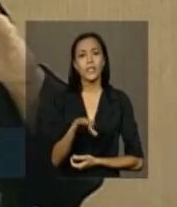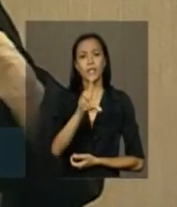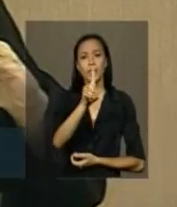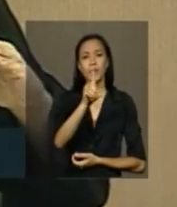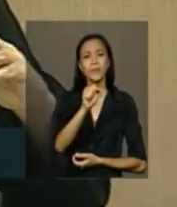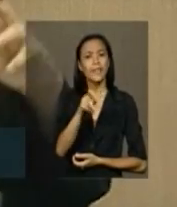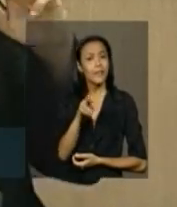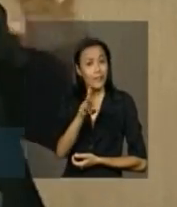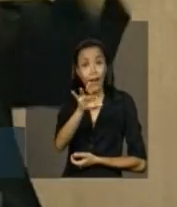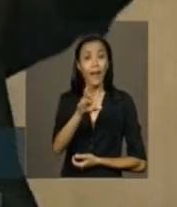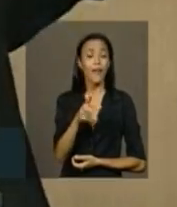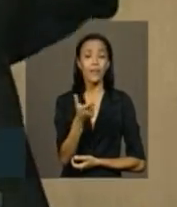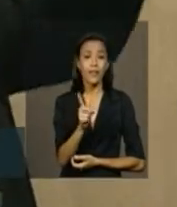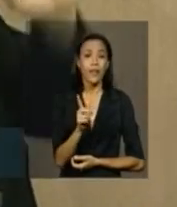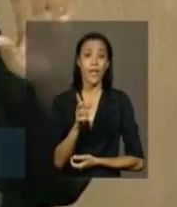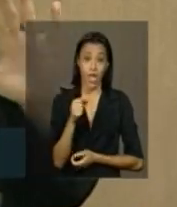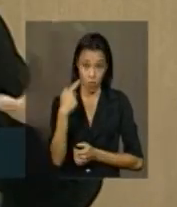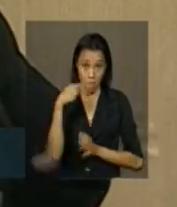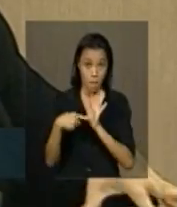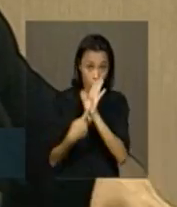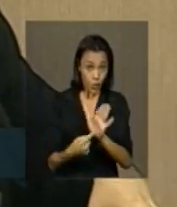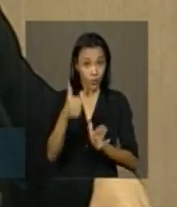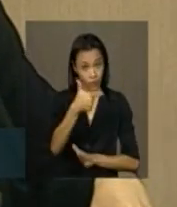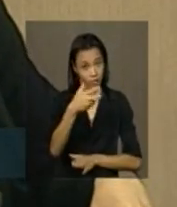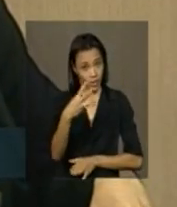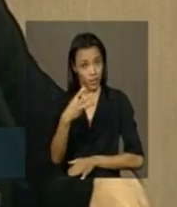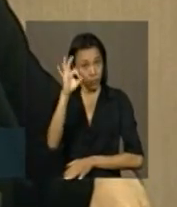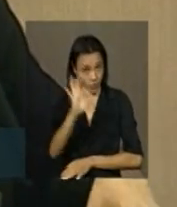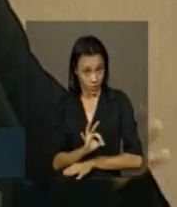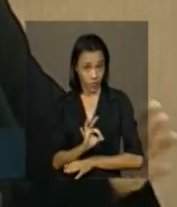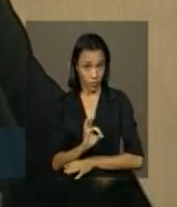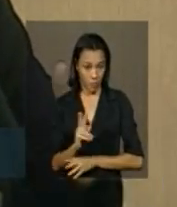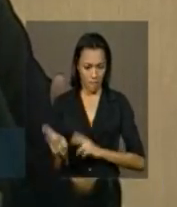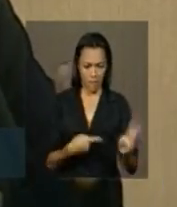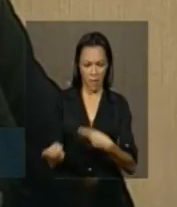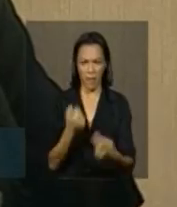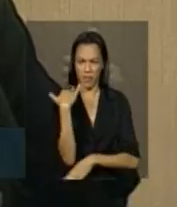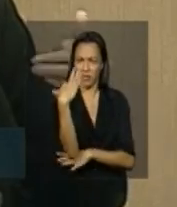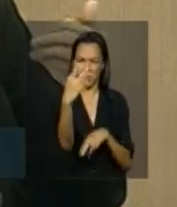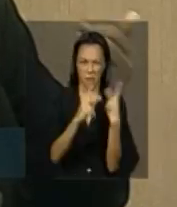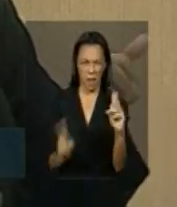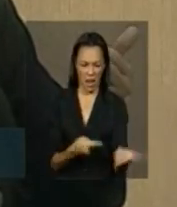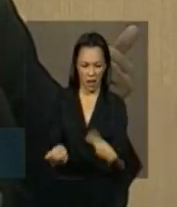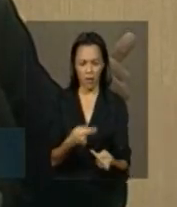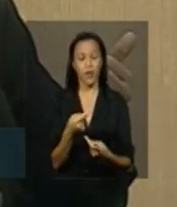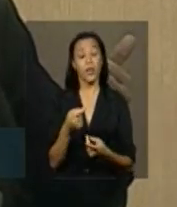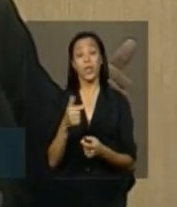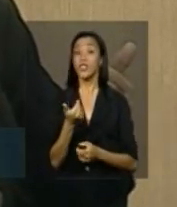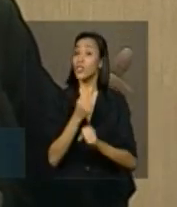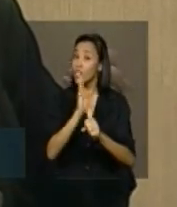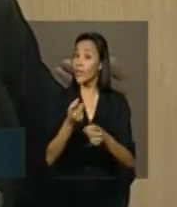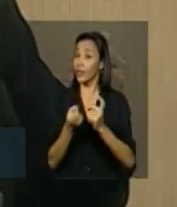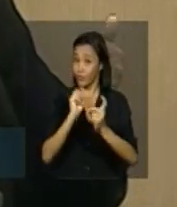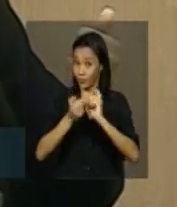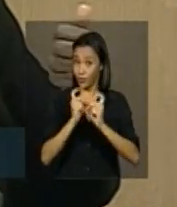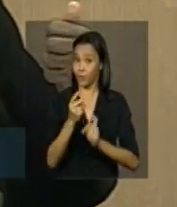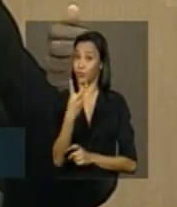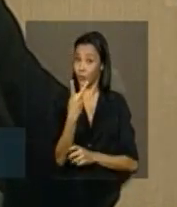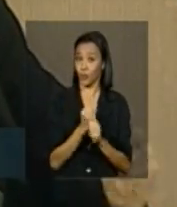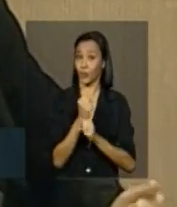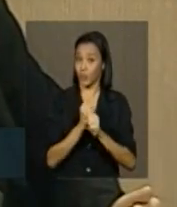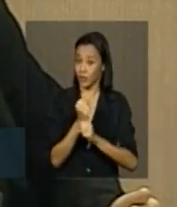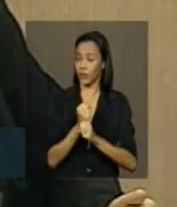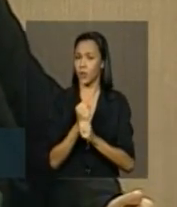ruim falamos o seguinte o DT mostrou 23% desmatamento e nós estamos discutindo nos últimos 2 anos ok